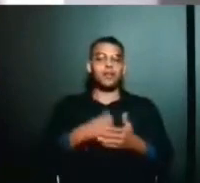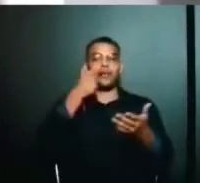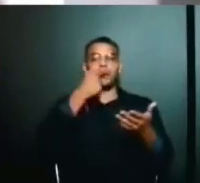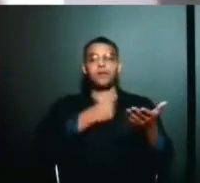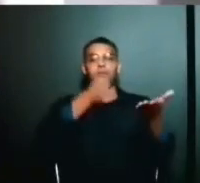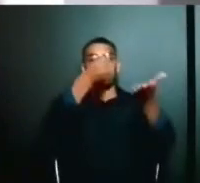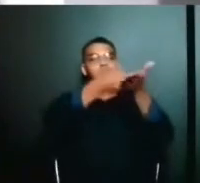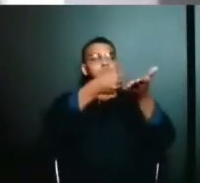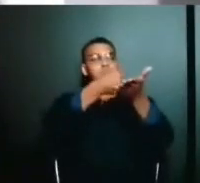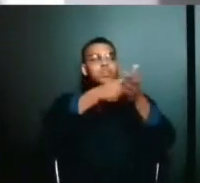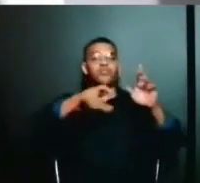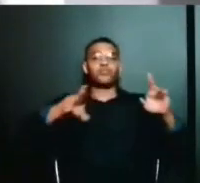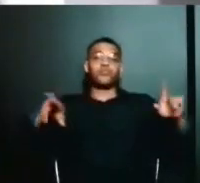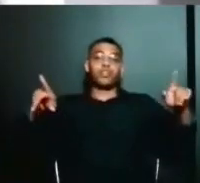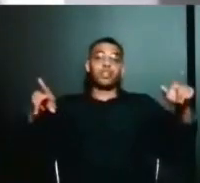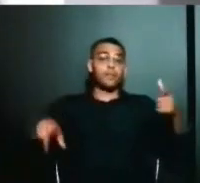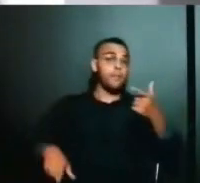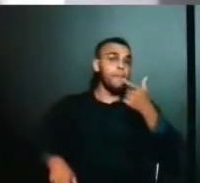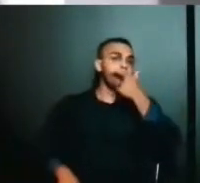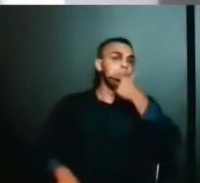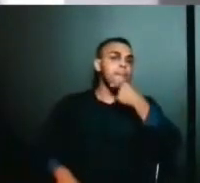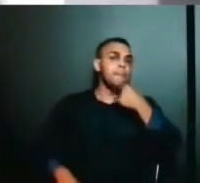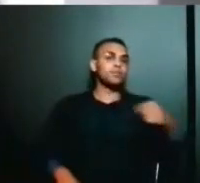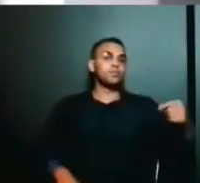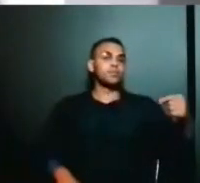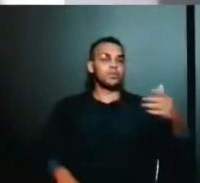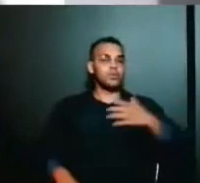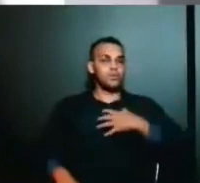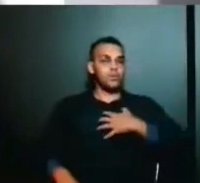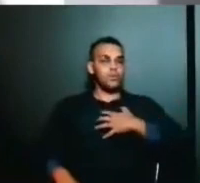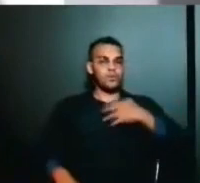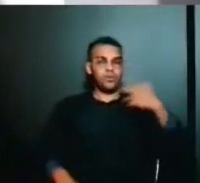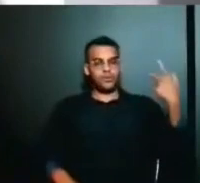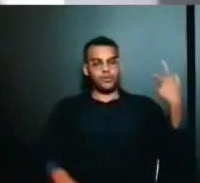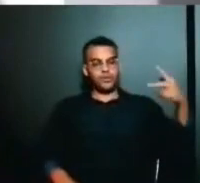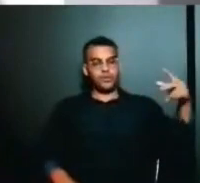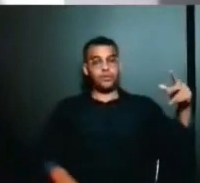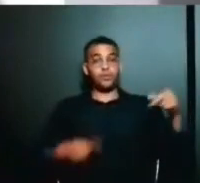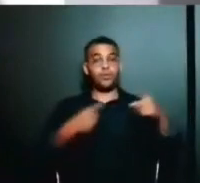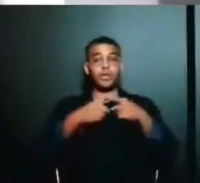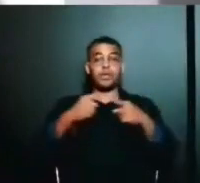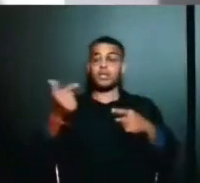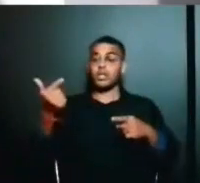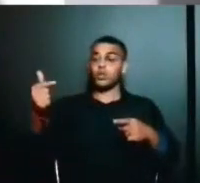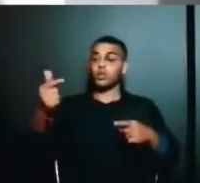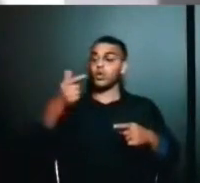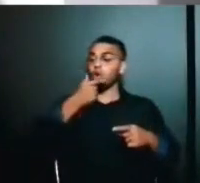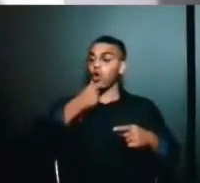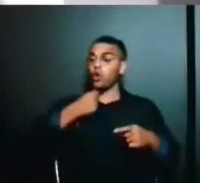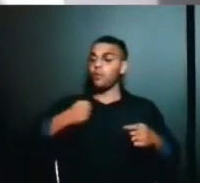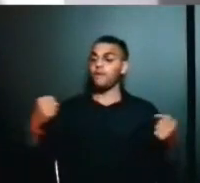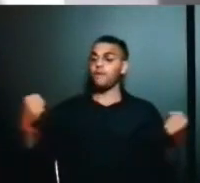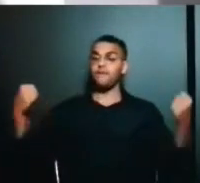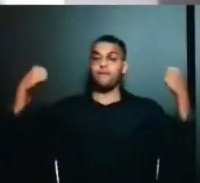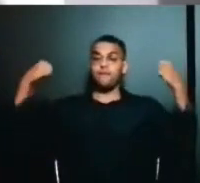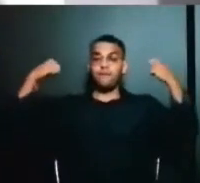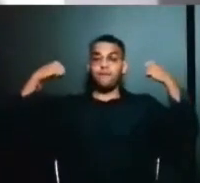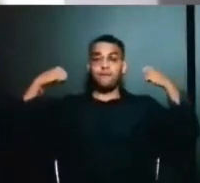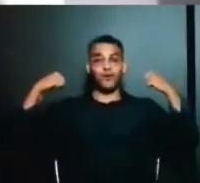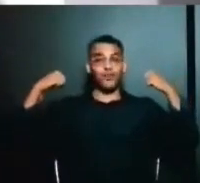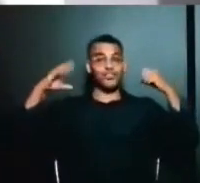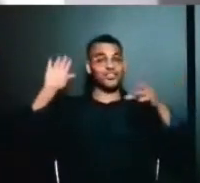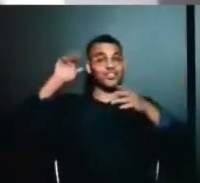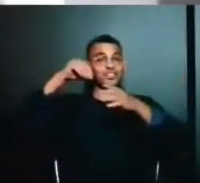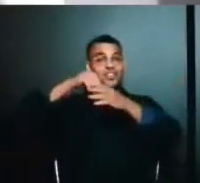bem diferente, esse é o grande perigo, porque a partir do momento que nós não temos homens fortes na nossa